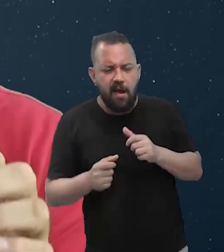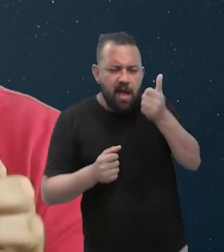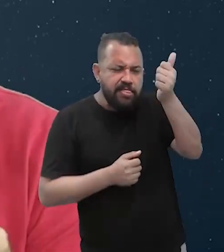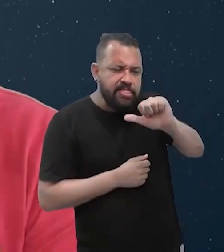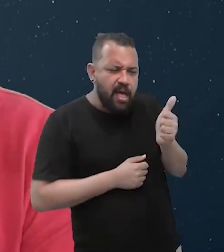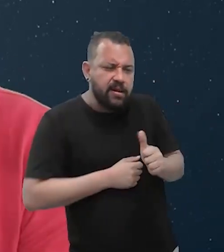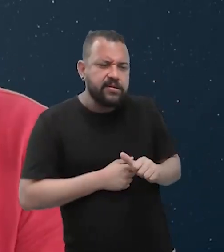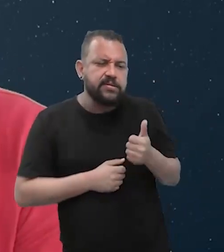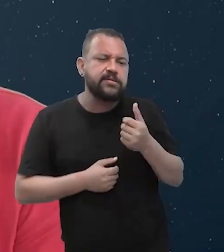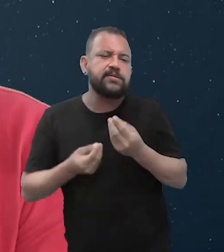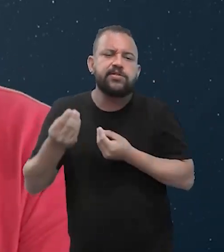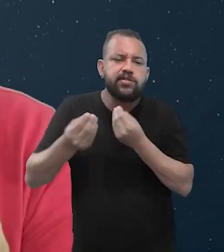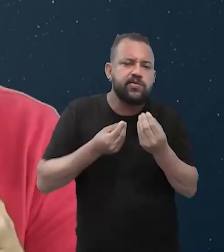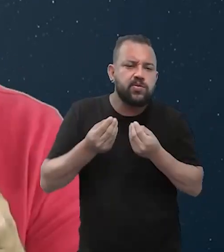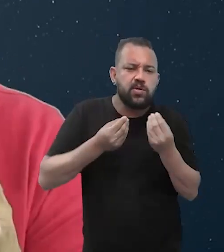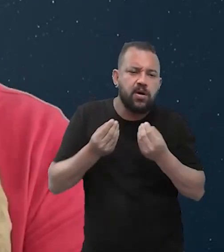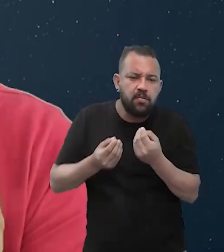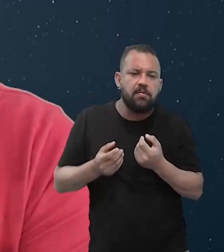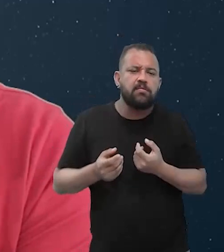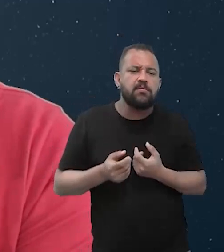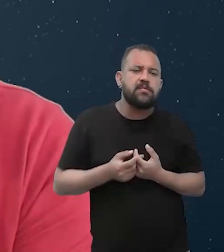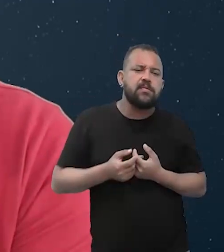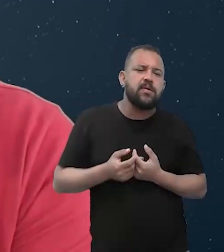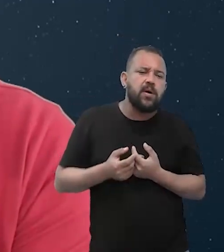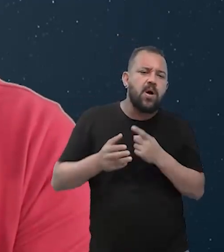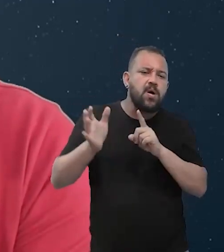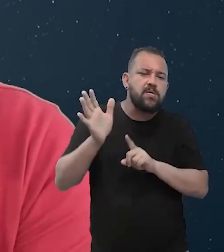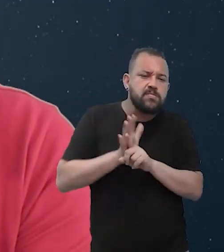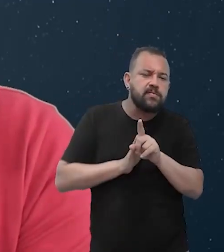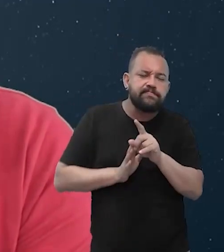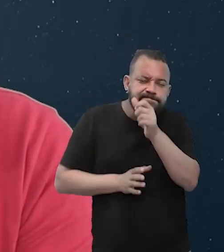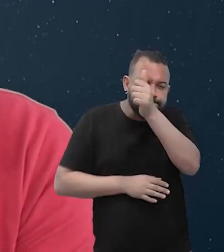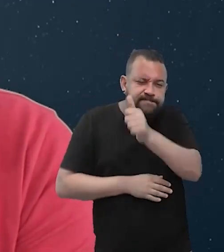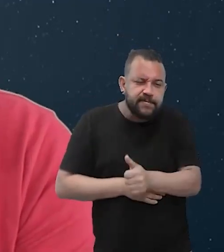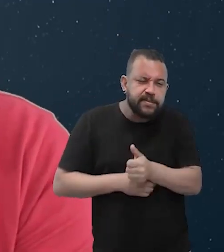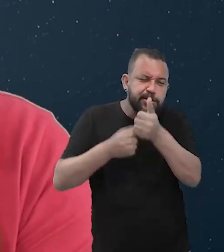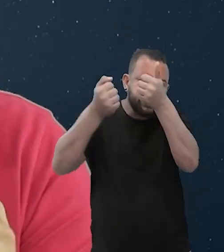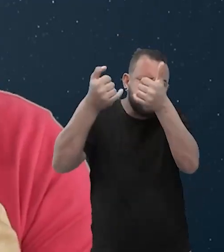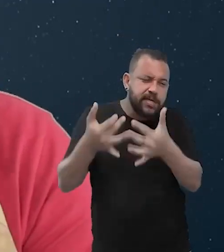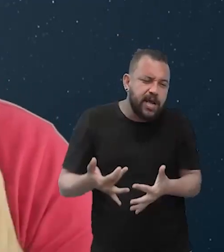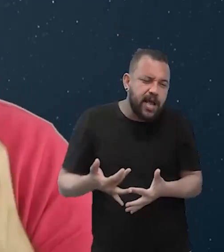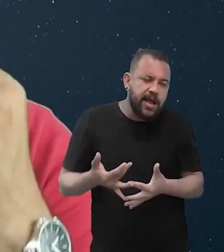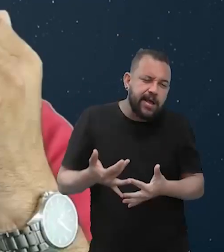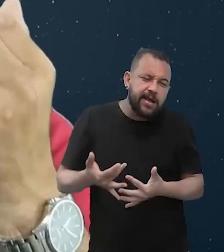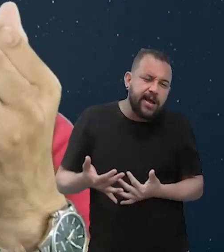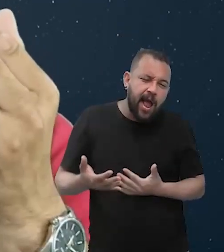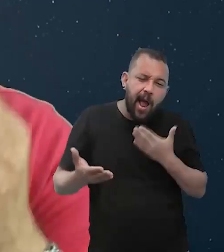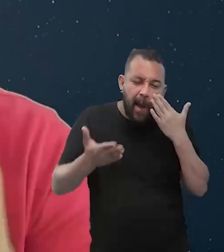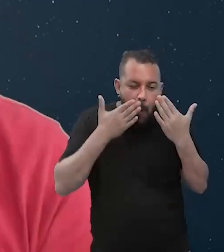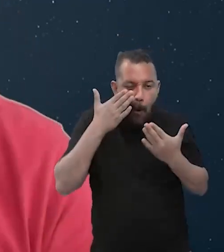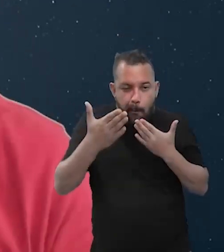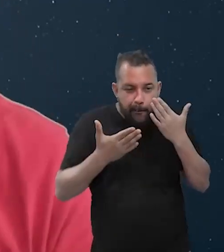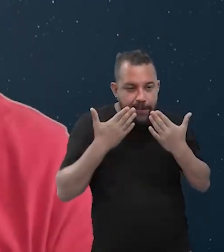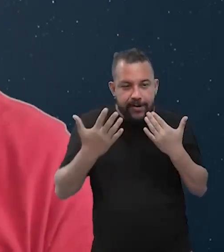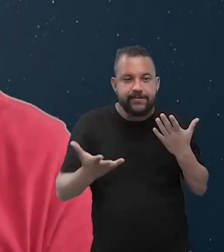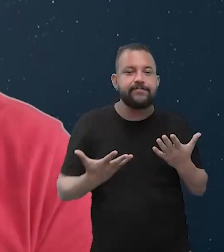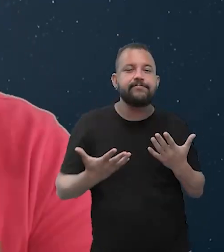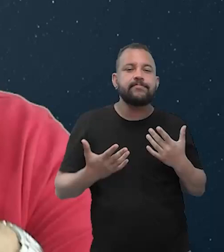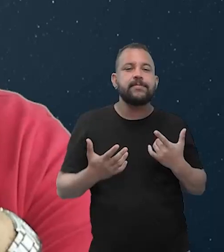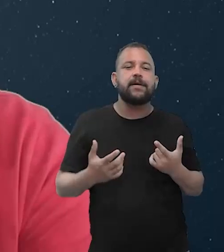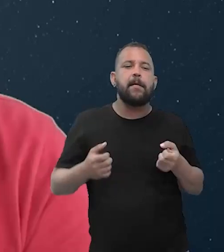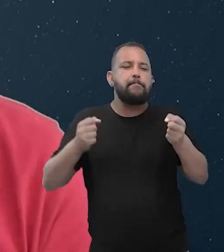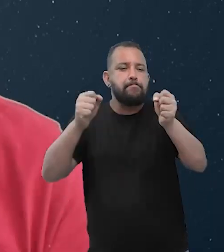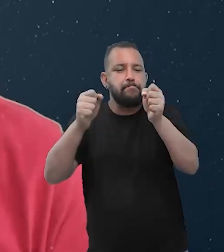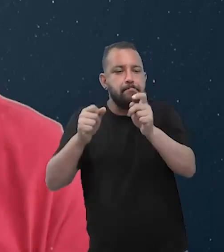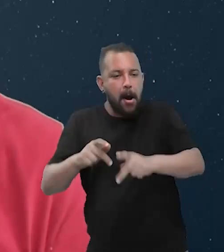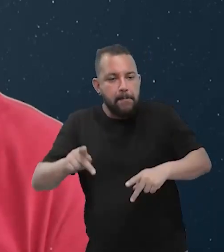desse recorte. Vamos analisar esse recorte e vamos estender essa comparação, projetar isso para a população maior de